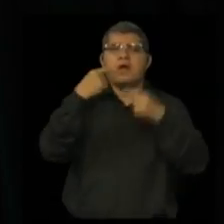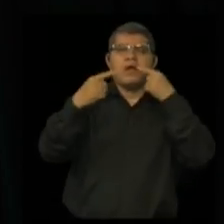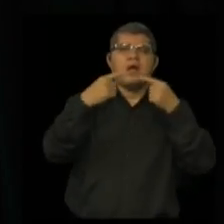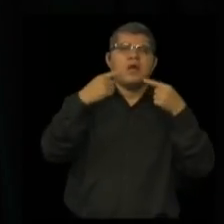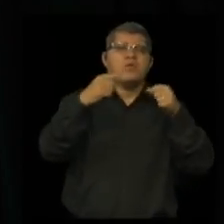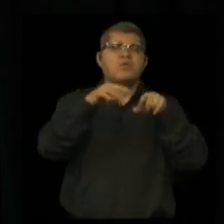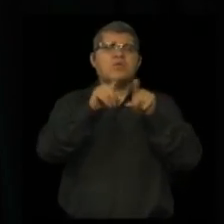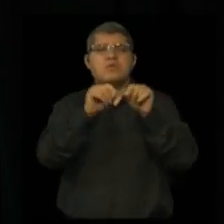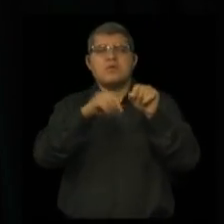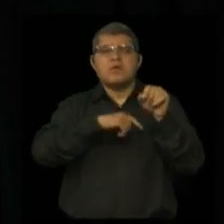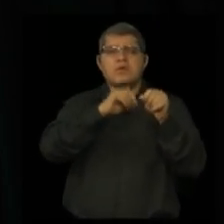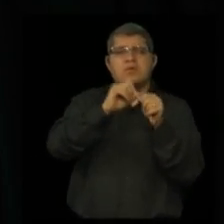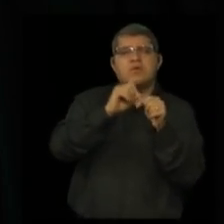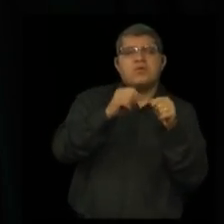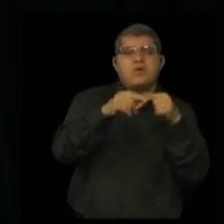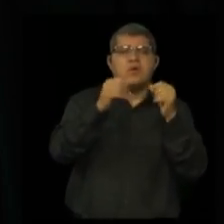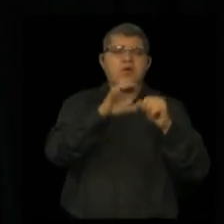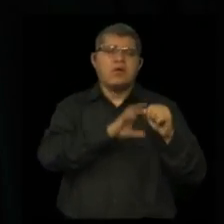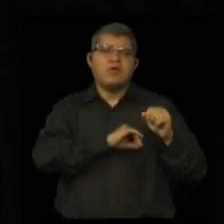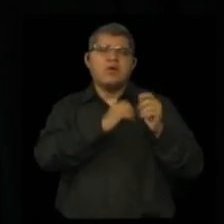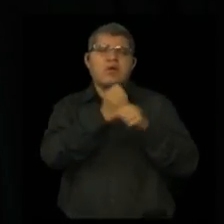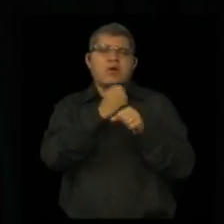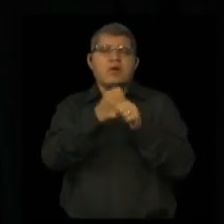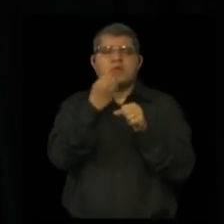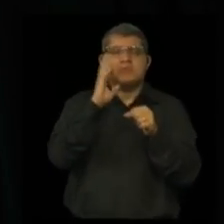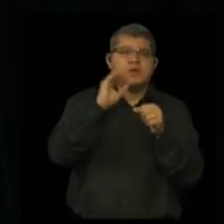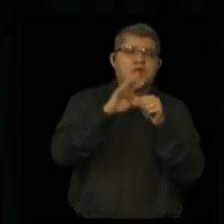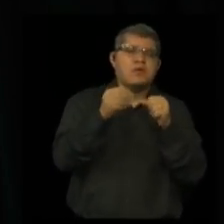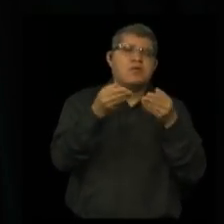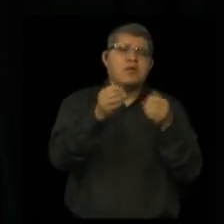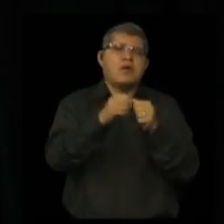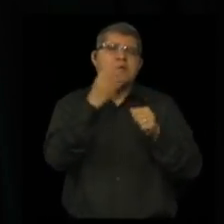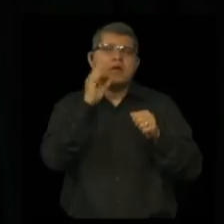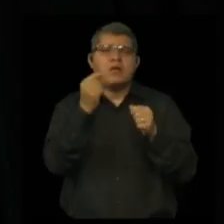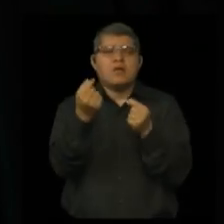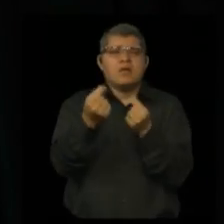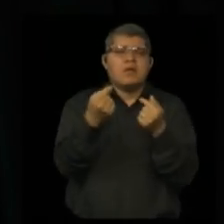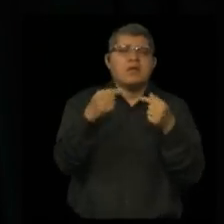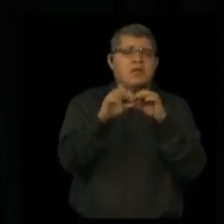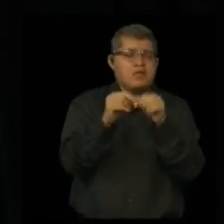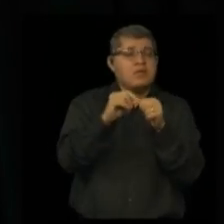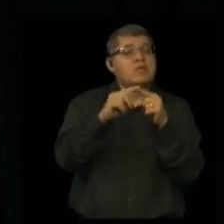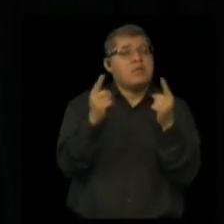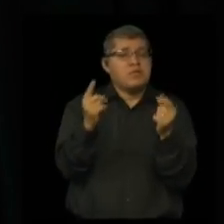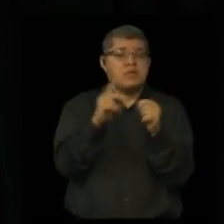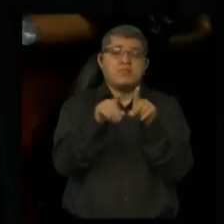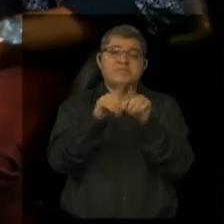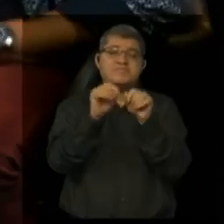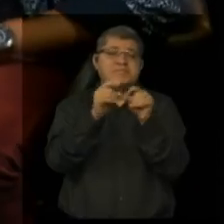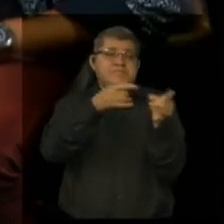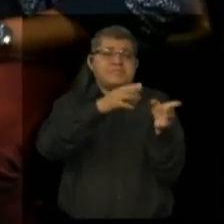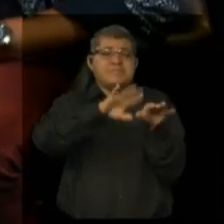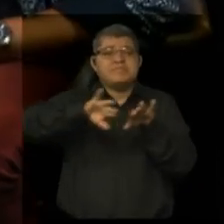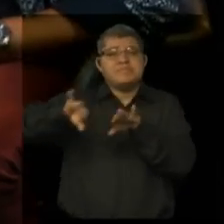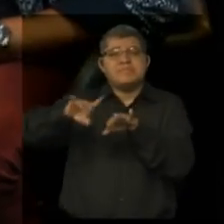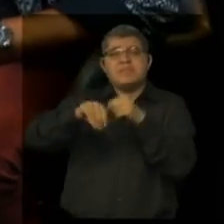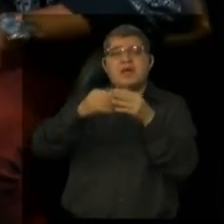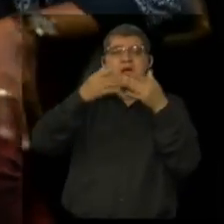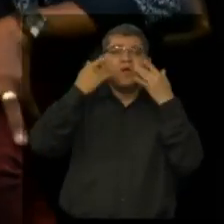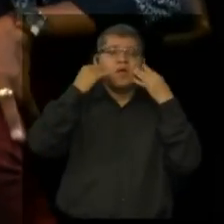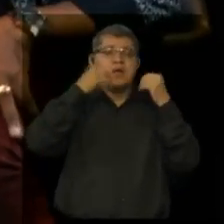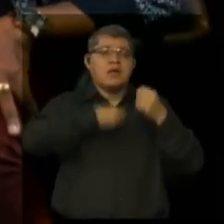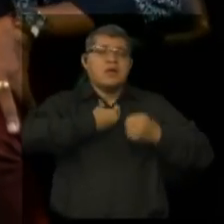que estão fazendo com uma produção muito boa, com um incentivo muito bom financeiro, mas, porém, deixando de lado essa parte